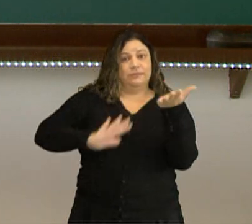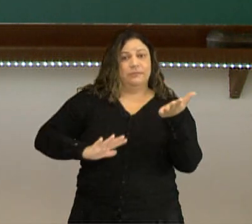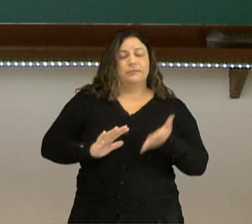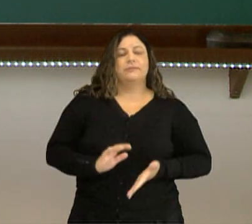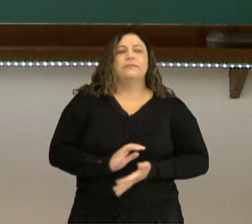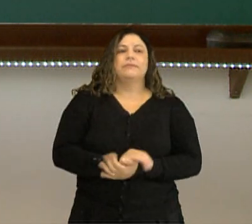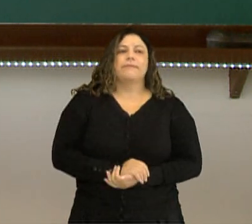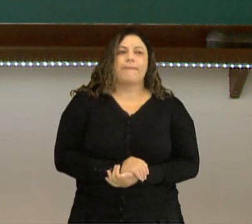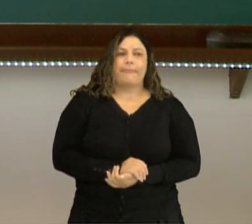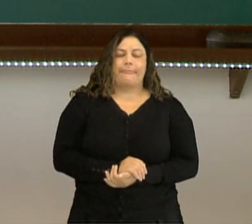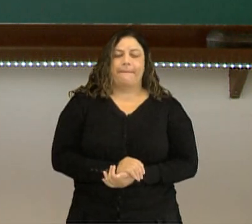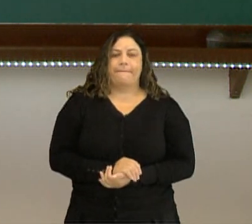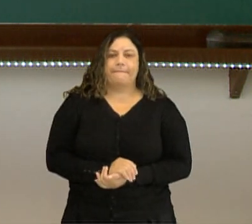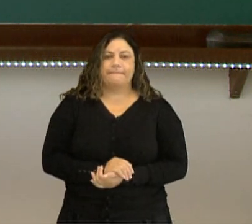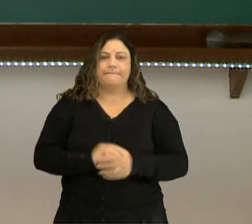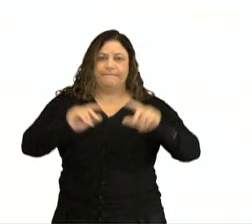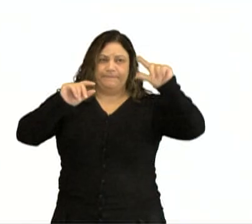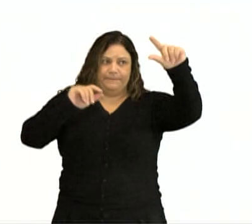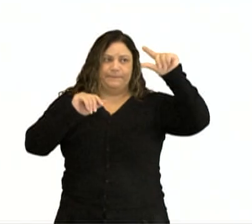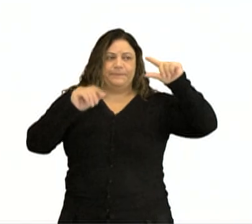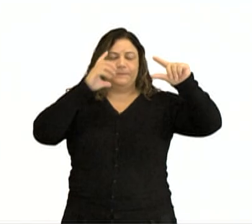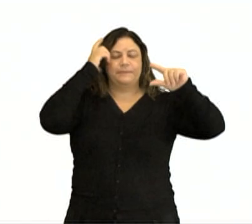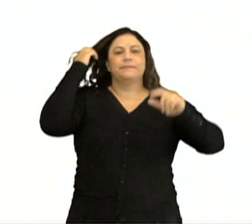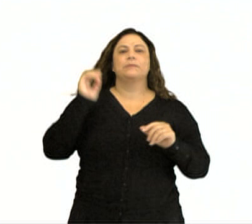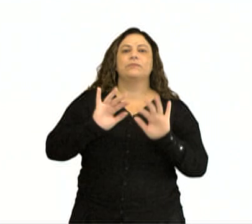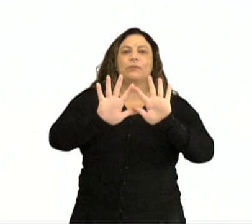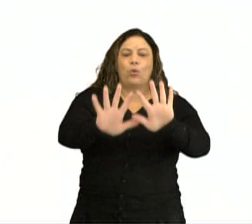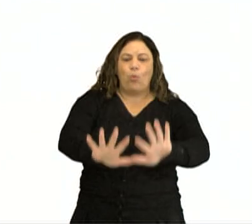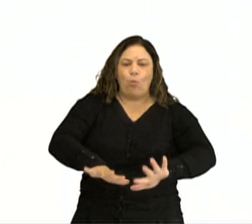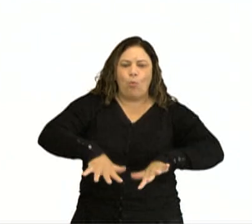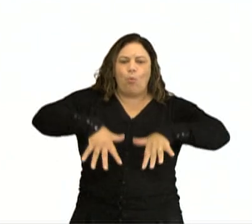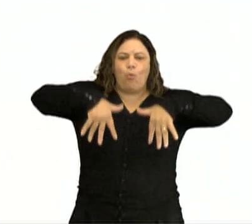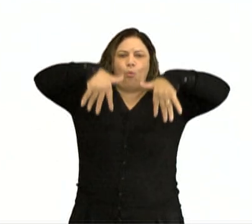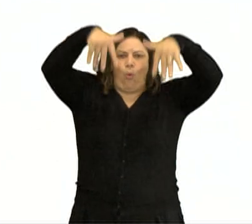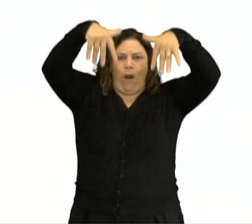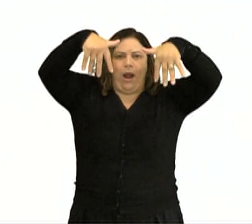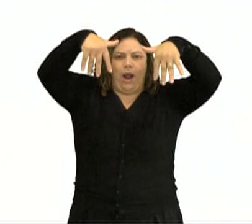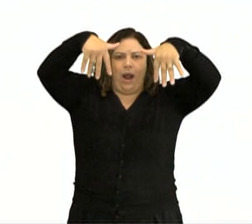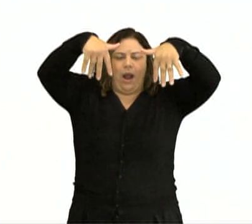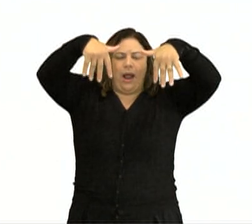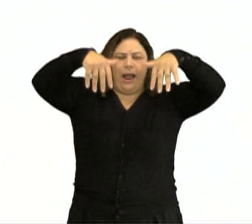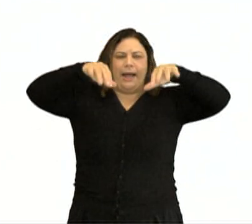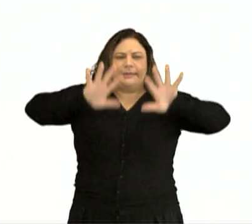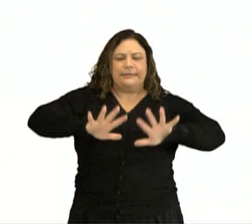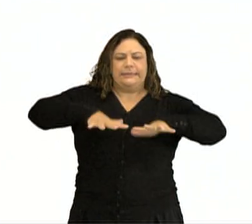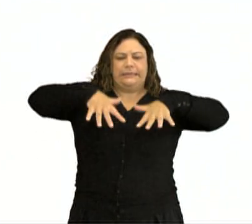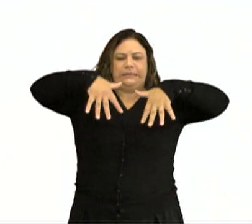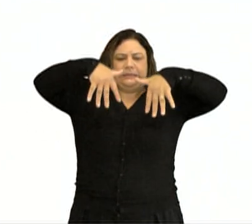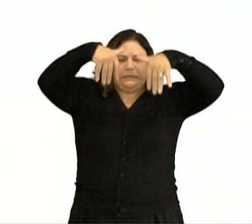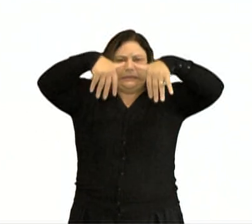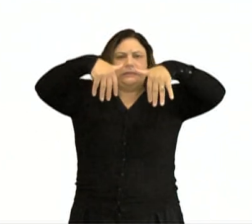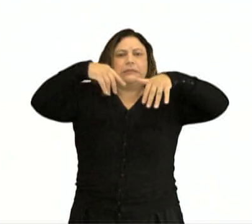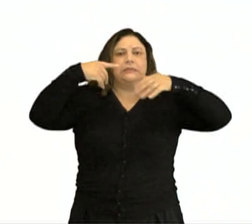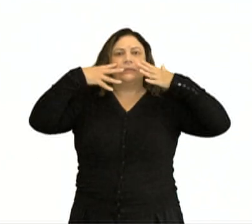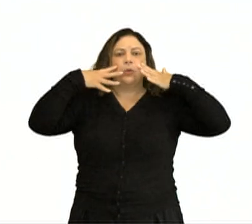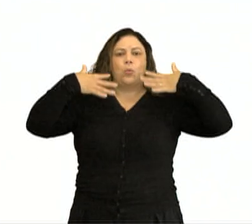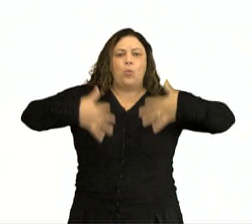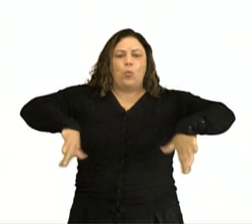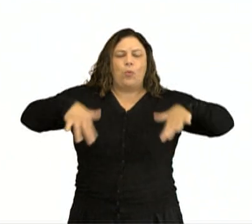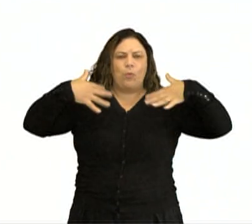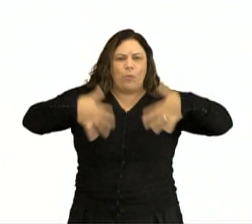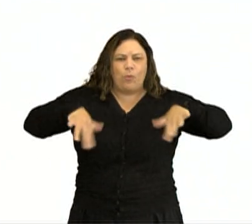atividade. Mais um trechinho. A arquibancada pôs-se em pé, conteve a